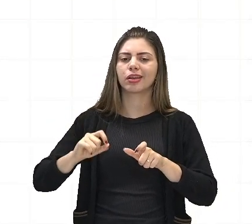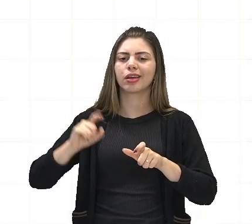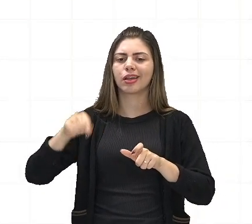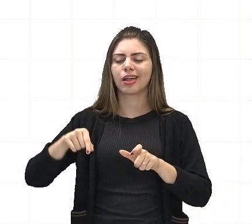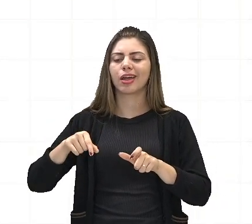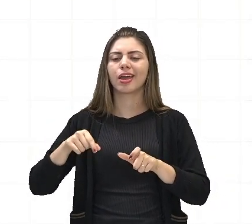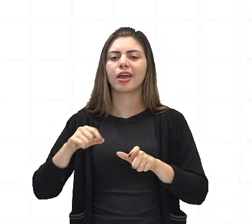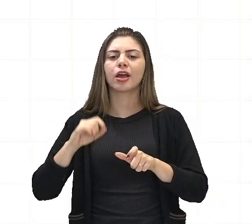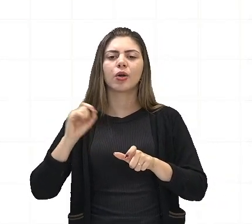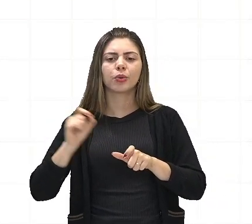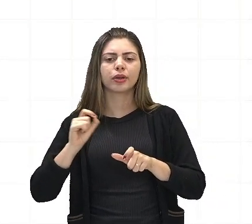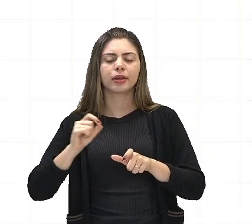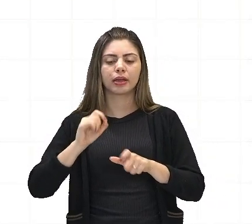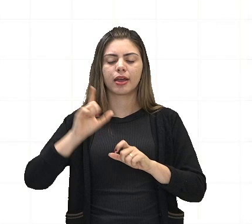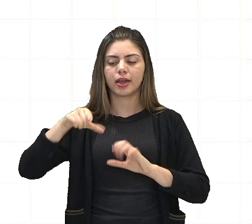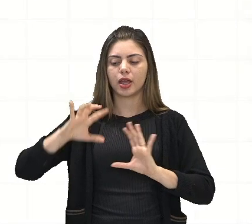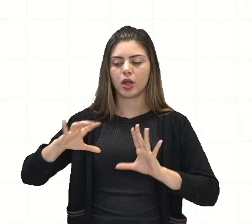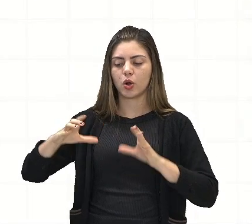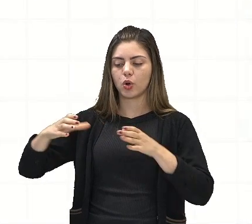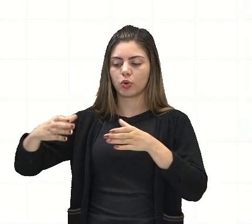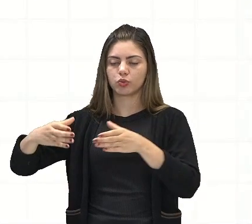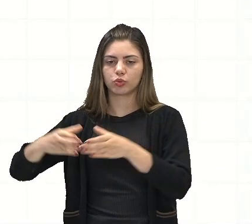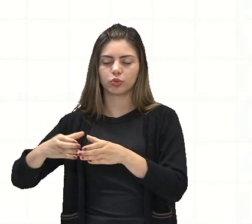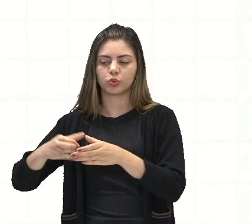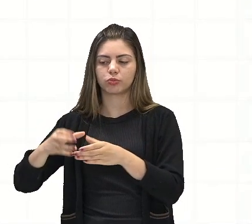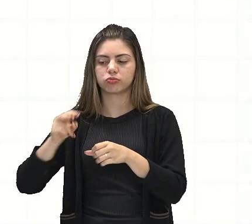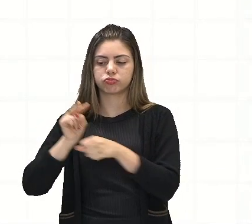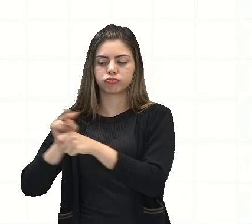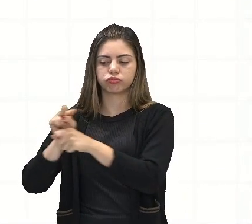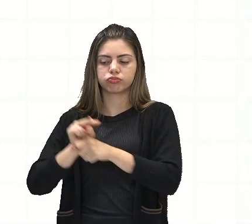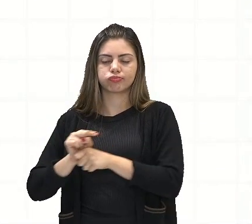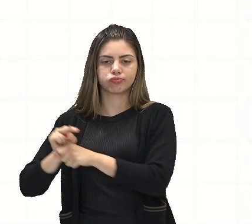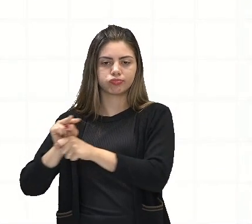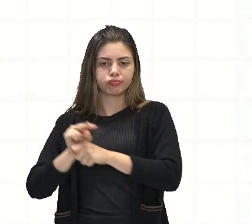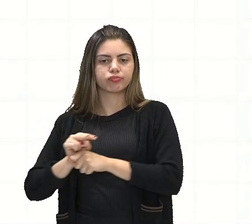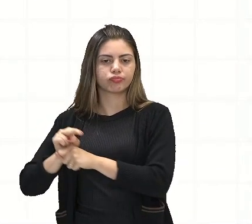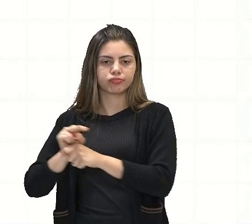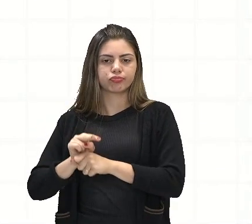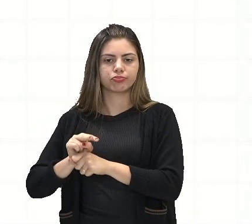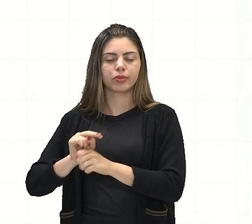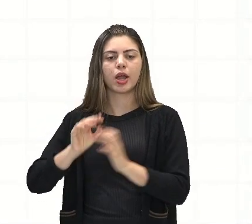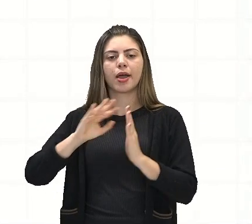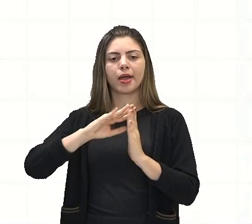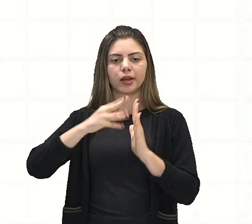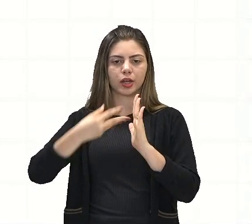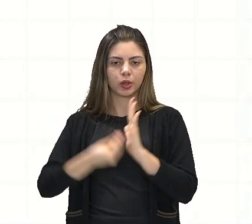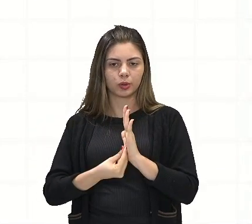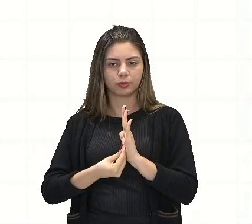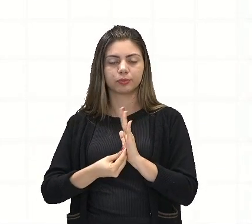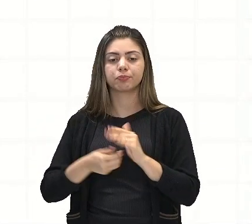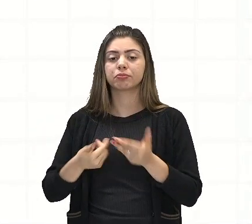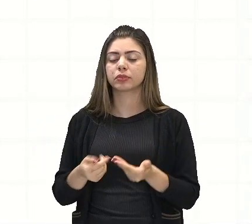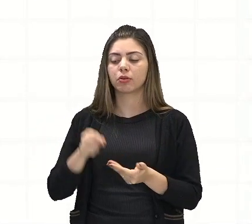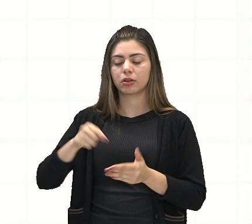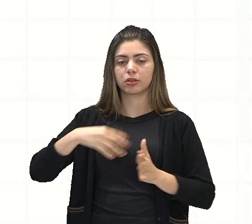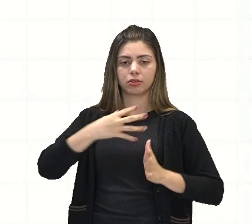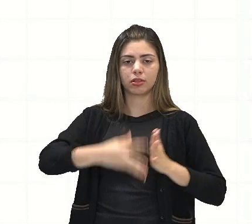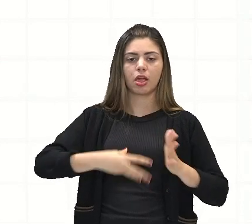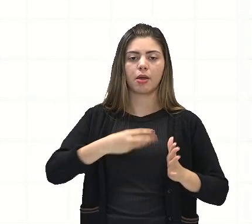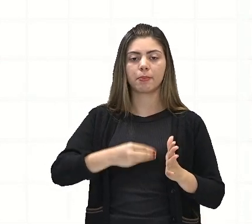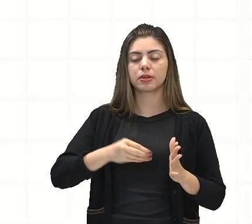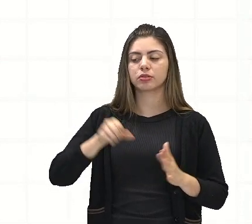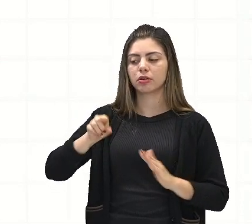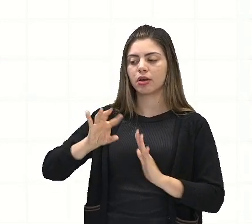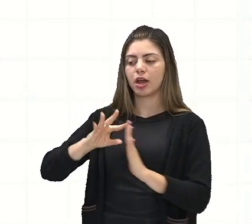são acampamentos defensivos. Na Amazônia, esses quilombos eles não vão